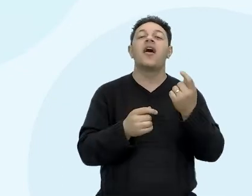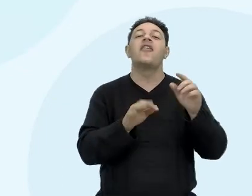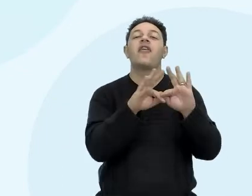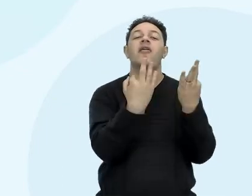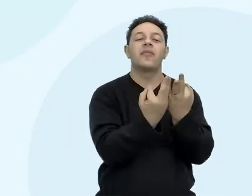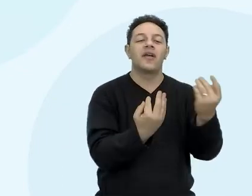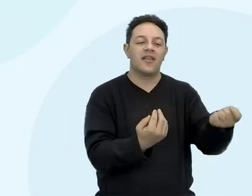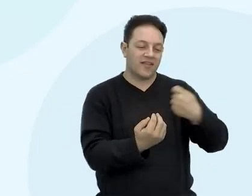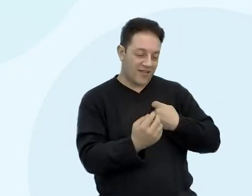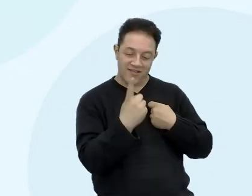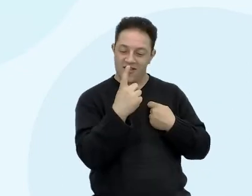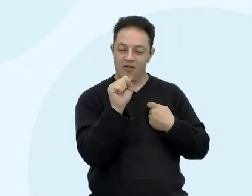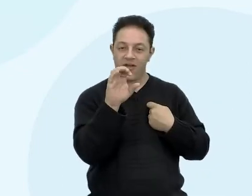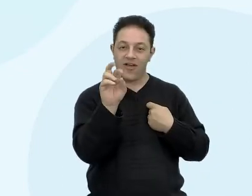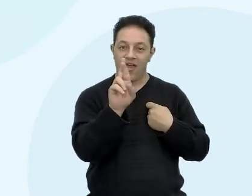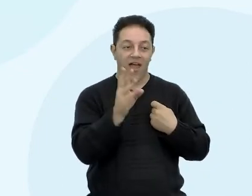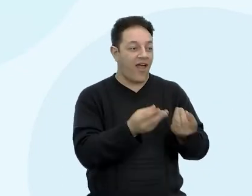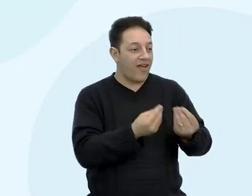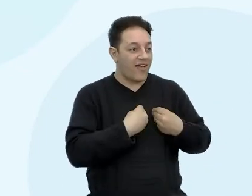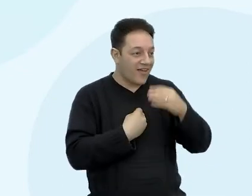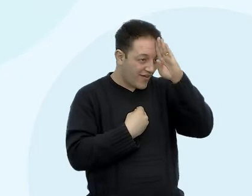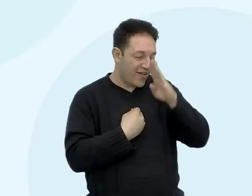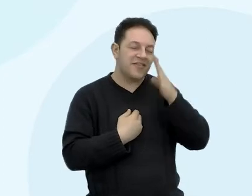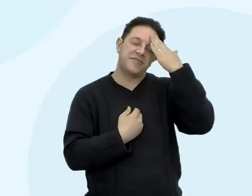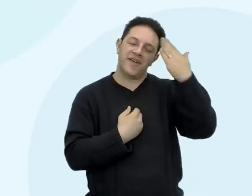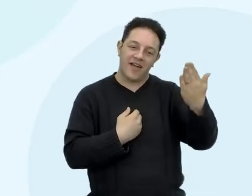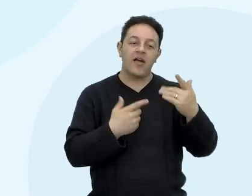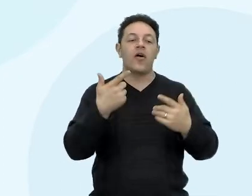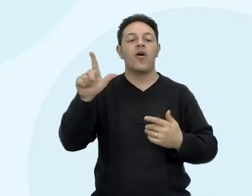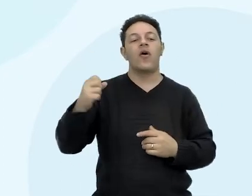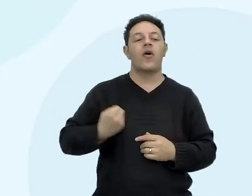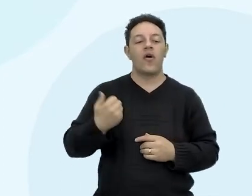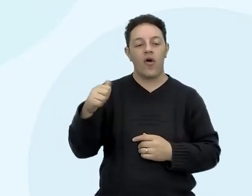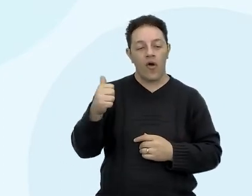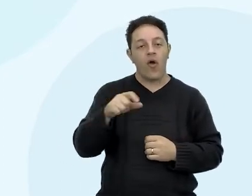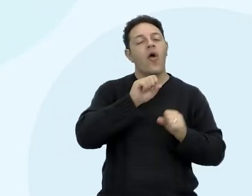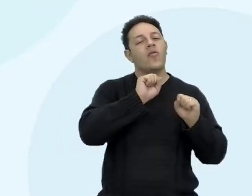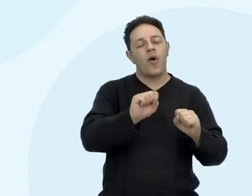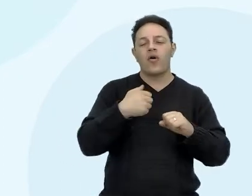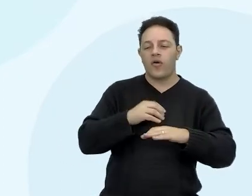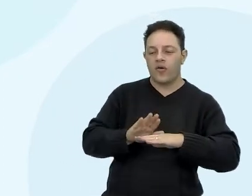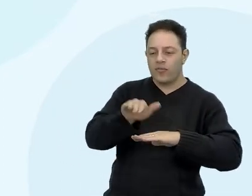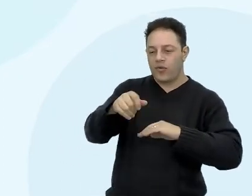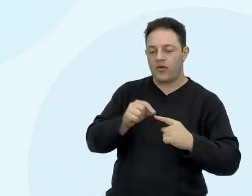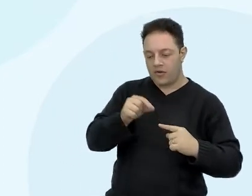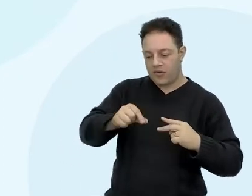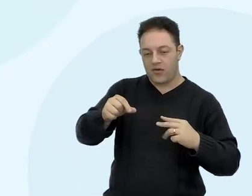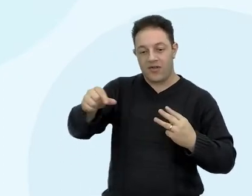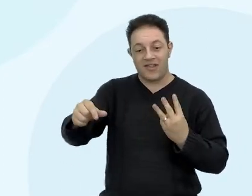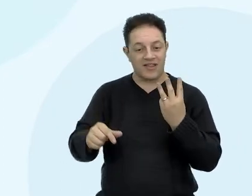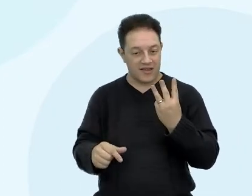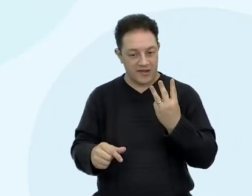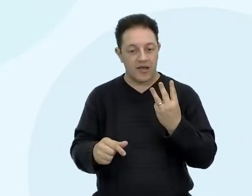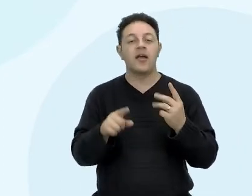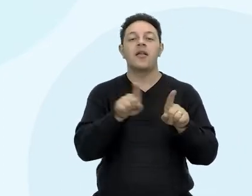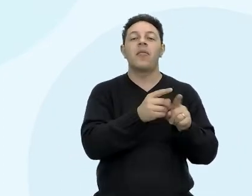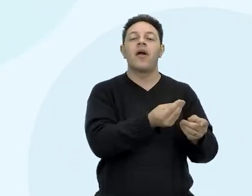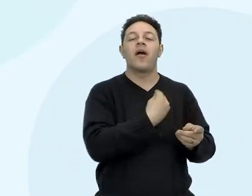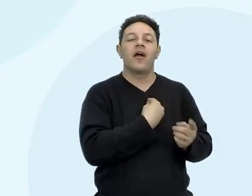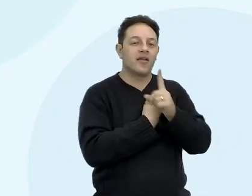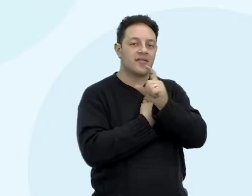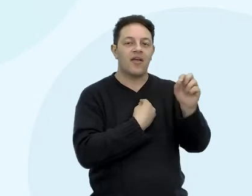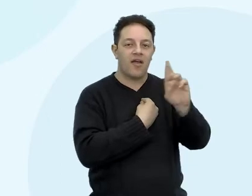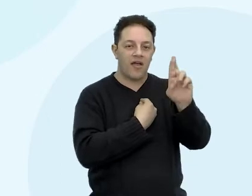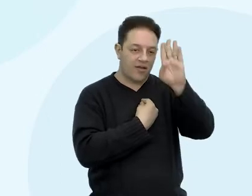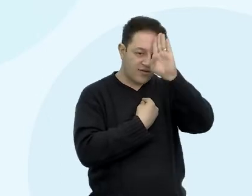legal, 180. E a carta 11 também, fora avançar 3 casas, você vai ganhar aí R$100. A carta 10 e a